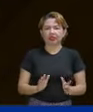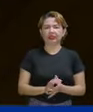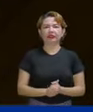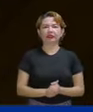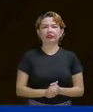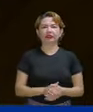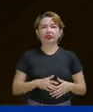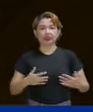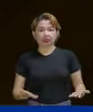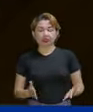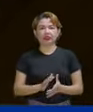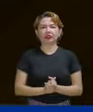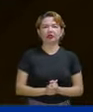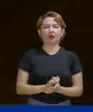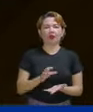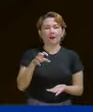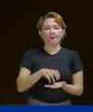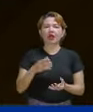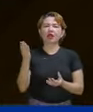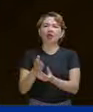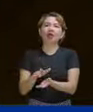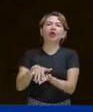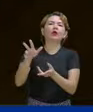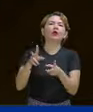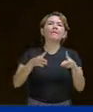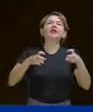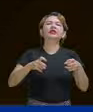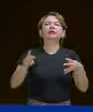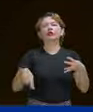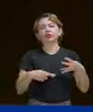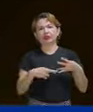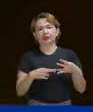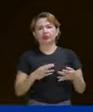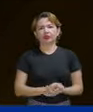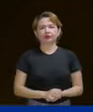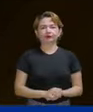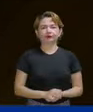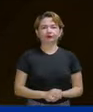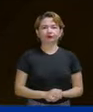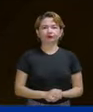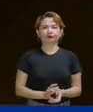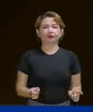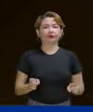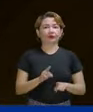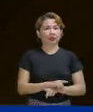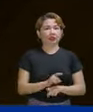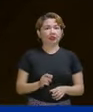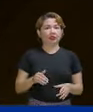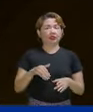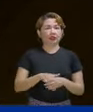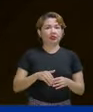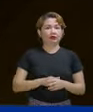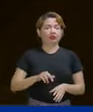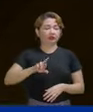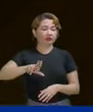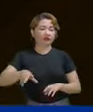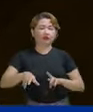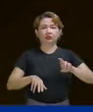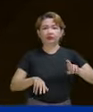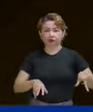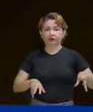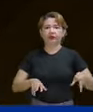exame abstrato da peça recursal, observa-se que o embargante aduz contradição entre votos de distintos